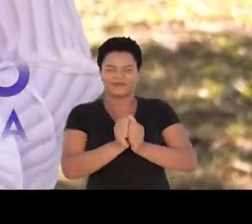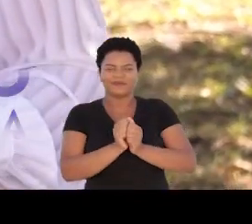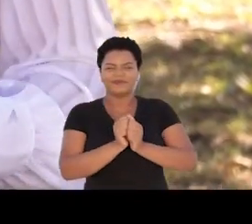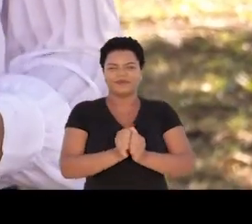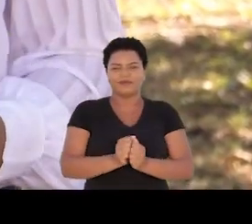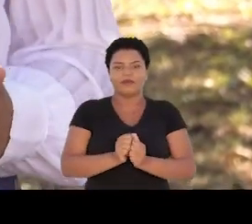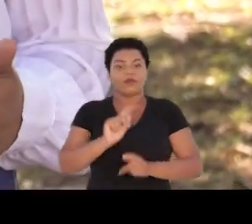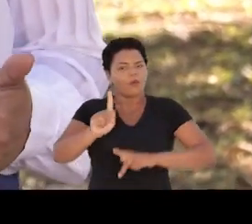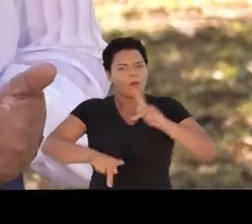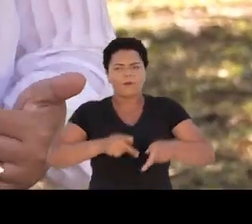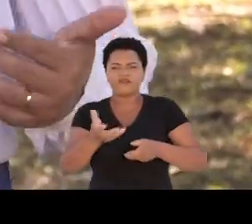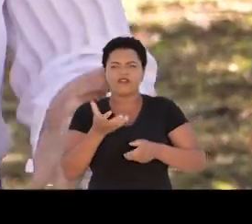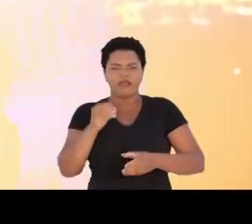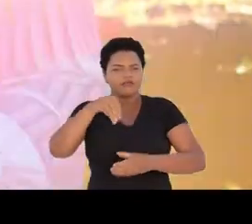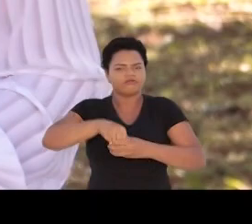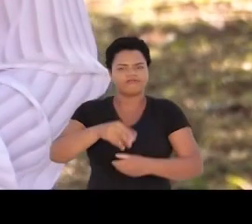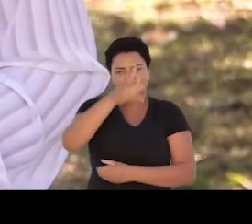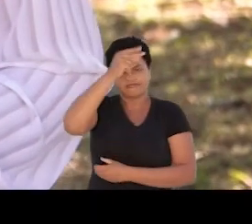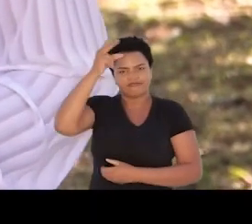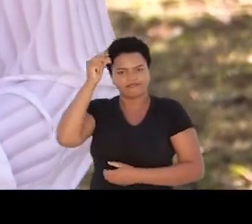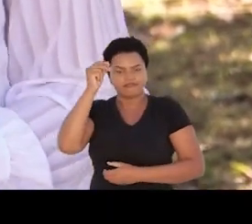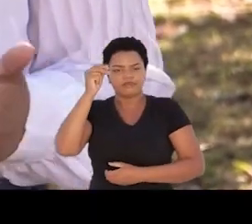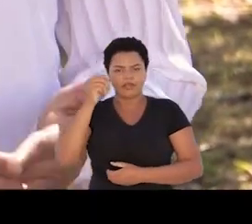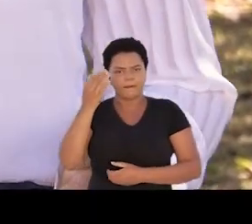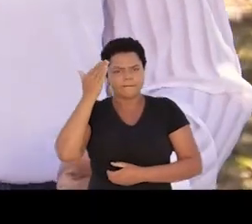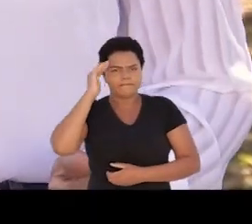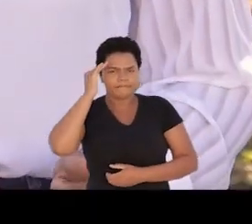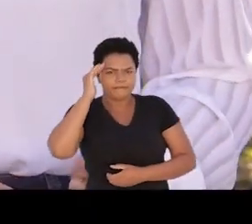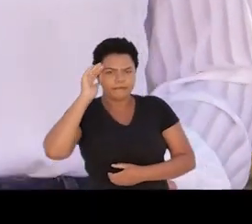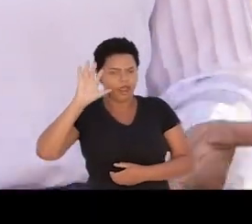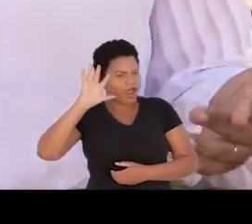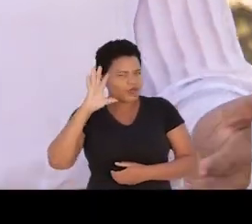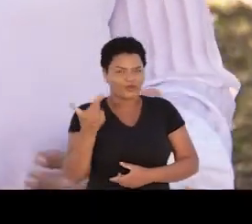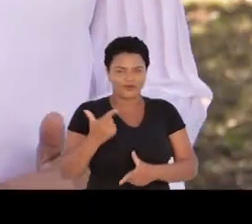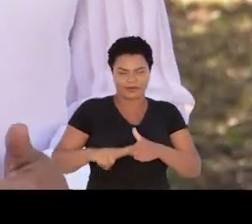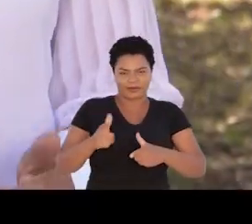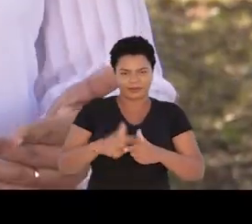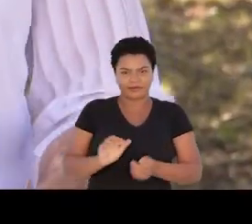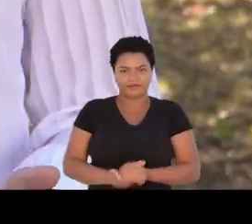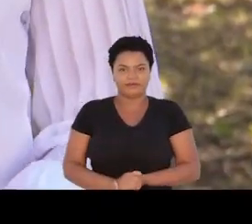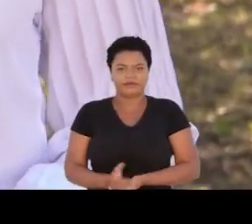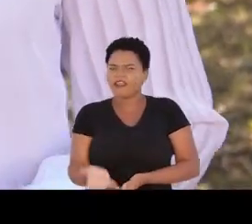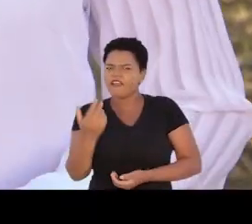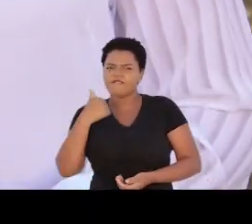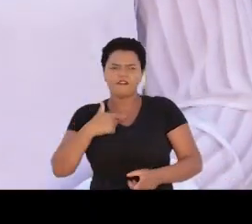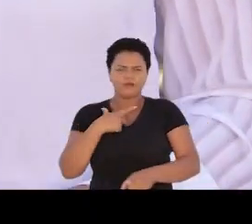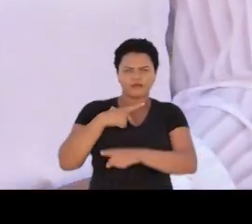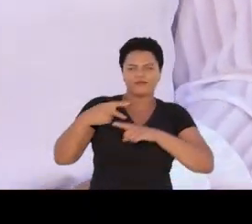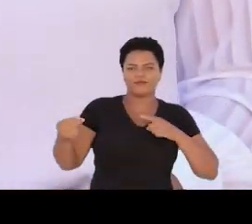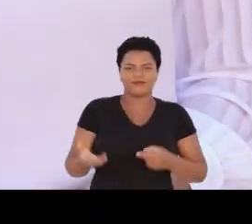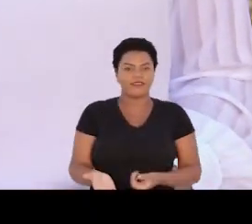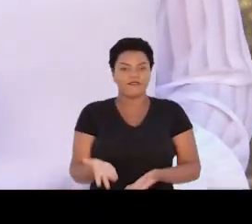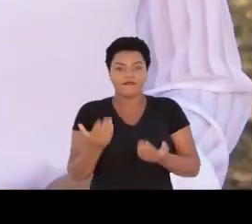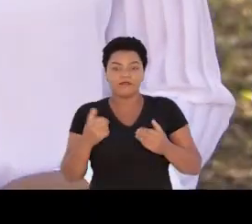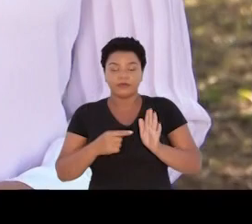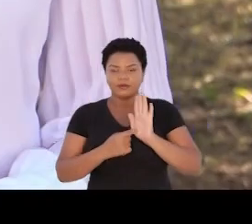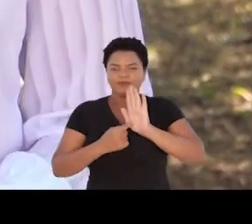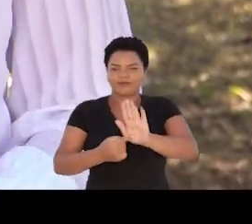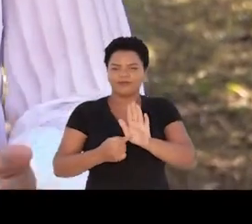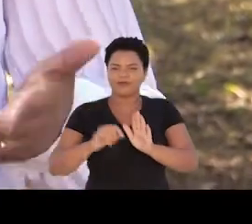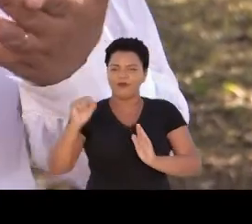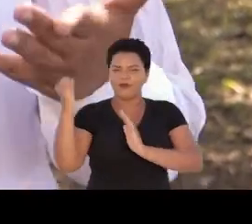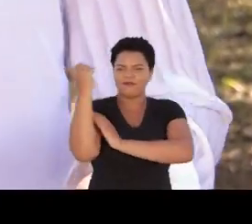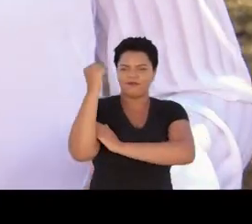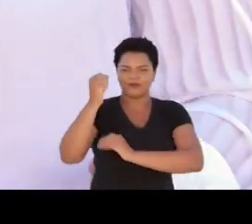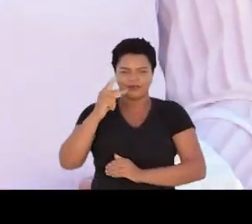muito na grande força de vontade do nosso povo. No domingo, junto com o nosso vice, Gerson, peço que você pense na